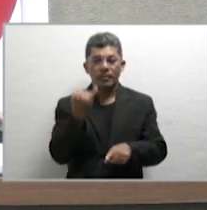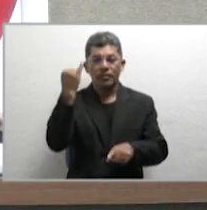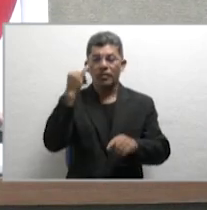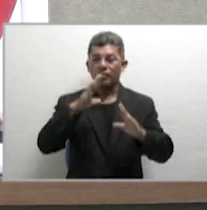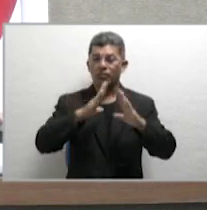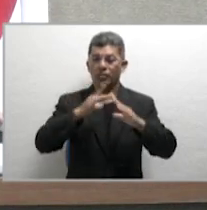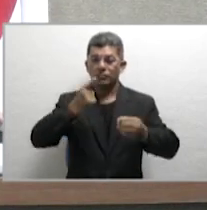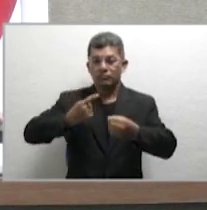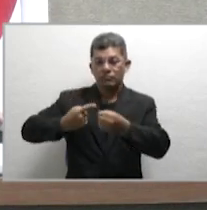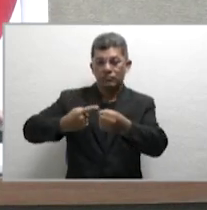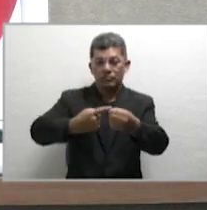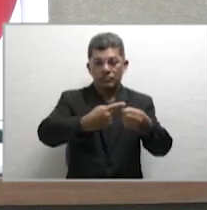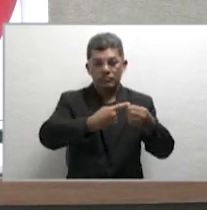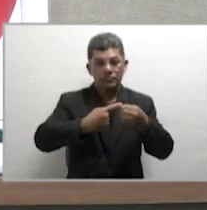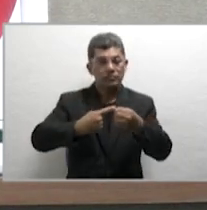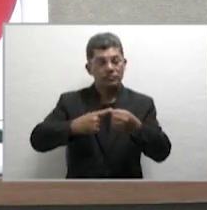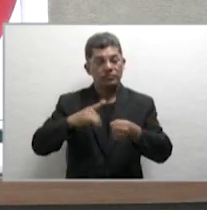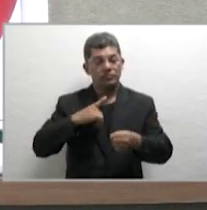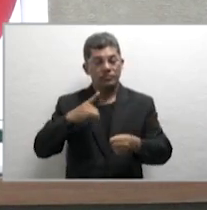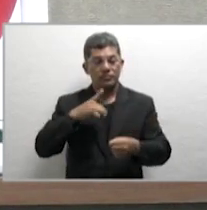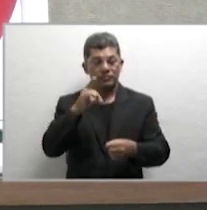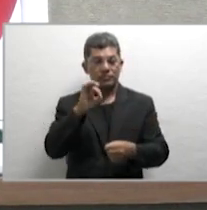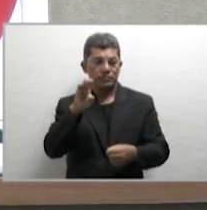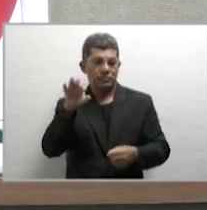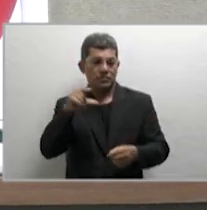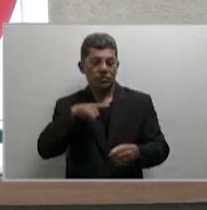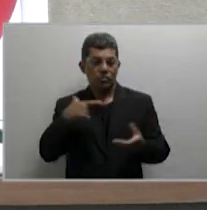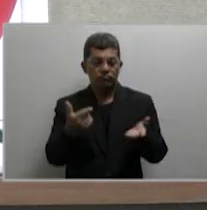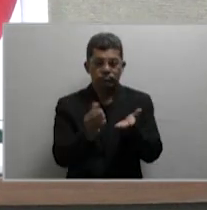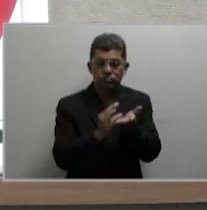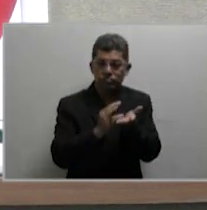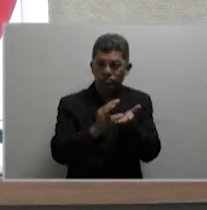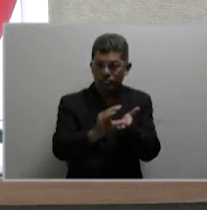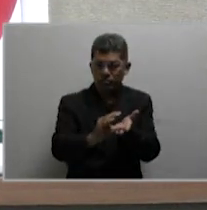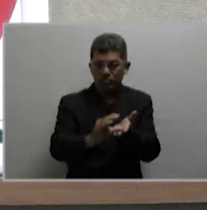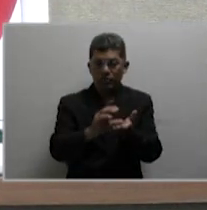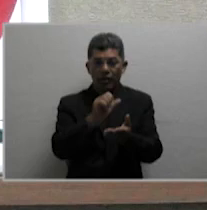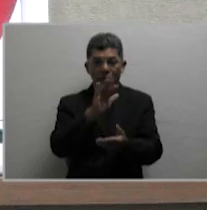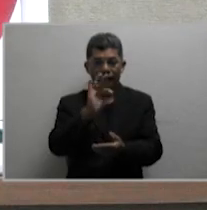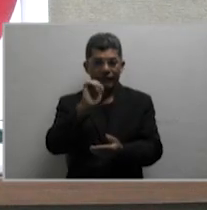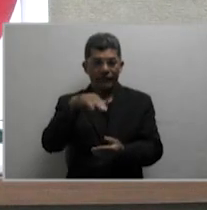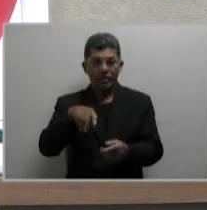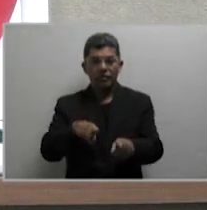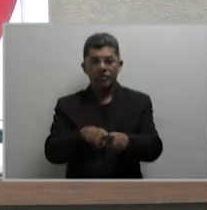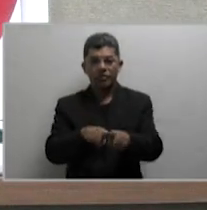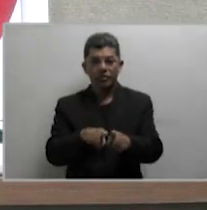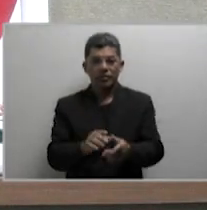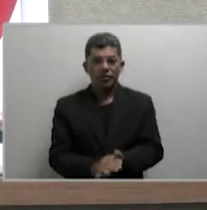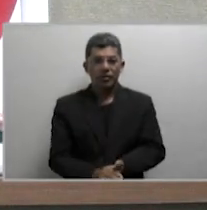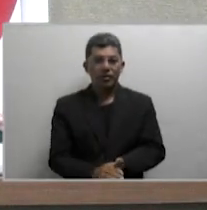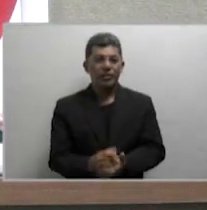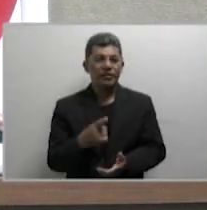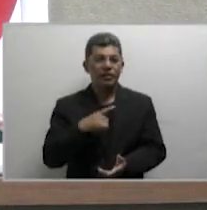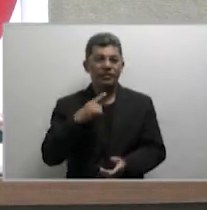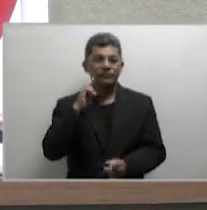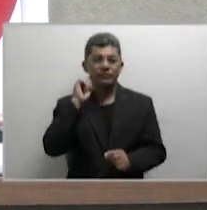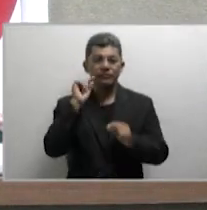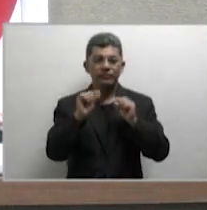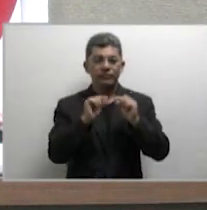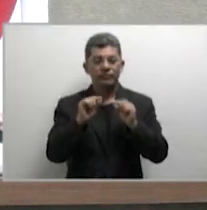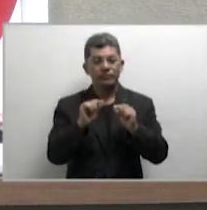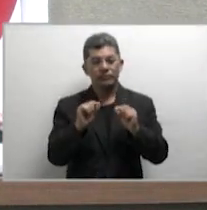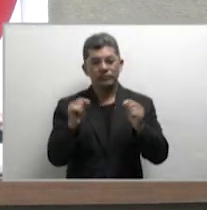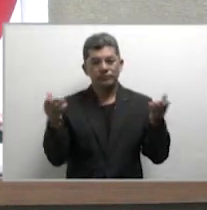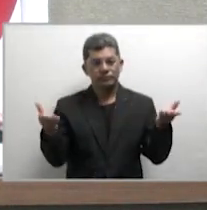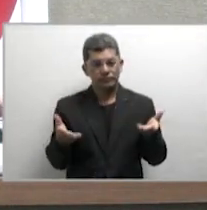interior do Estado, que tem, deputado Abdala, o financiamento hoje via FEAM. Eu tive a oportunidade de dizer lá, deputado da Câmara,